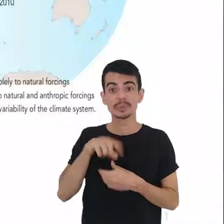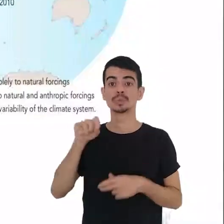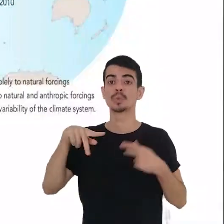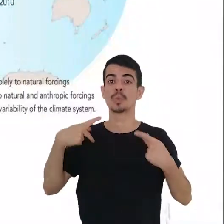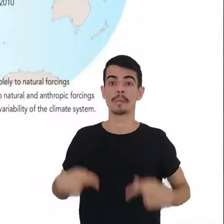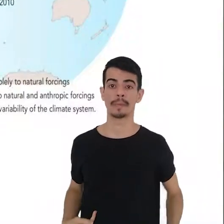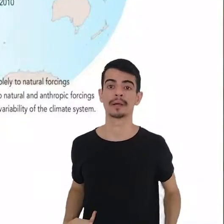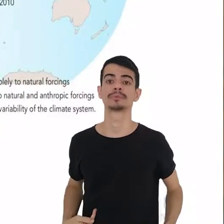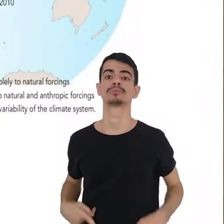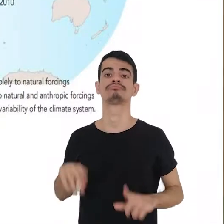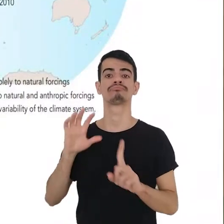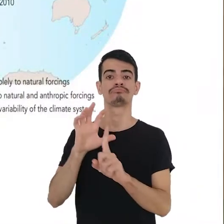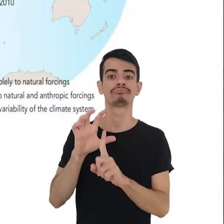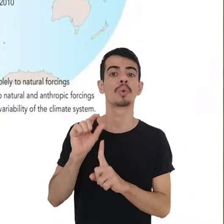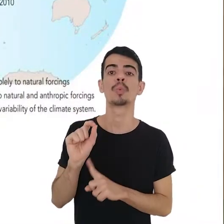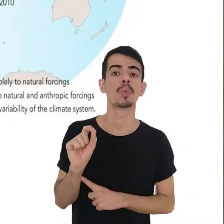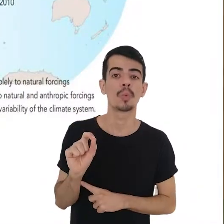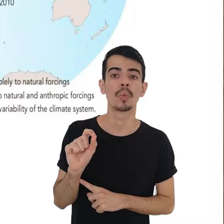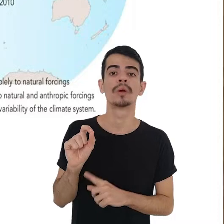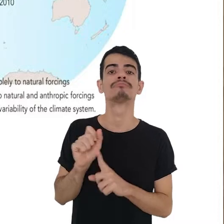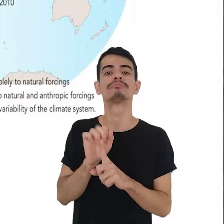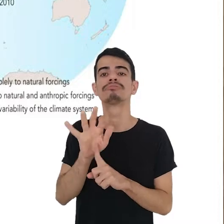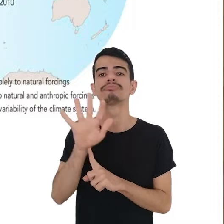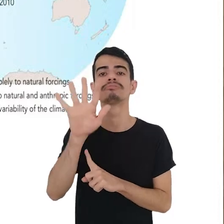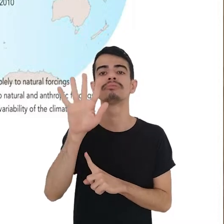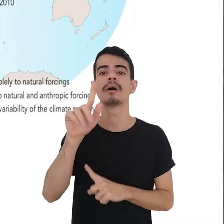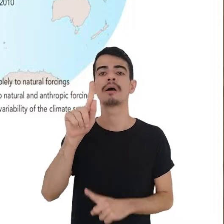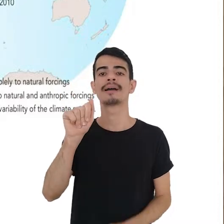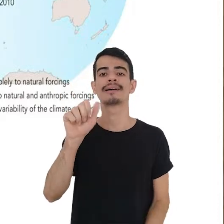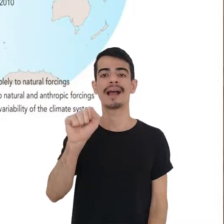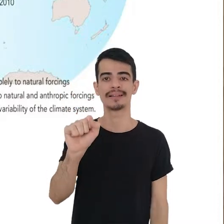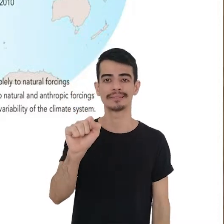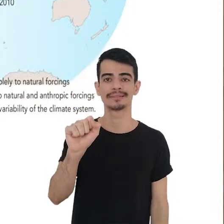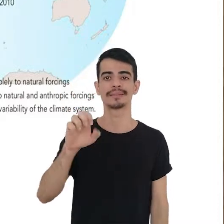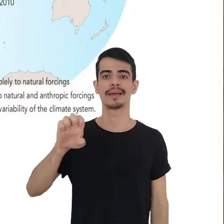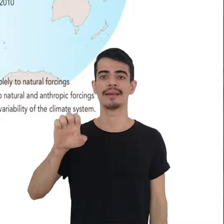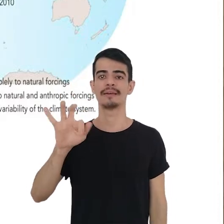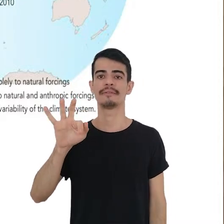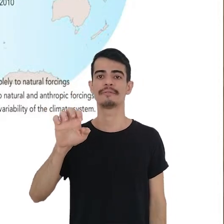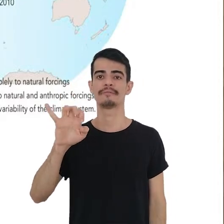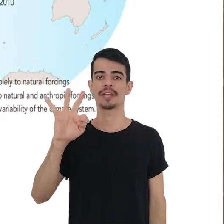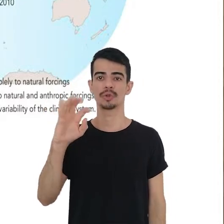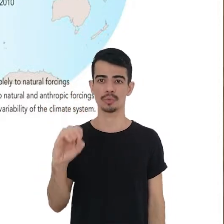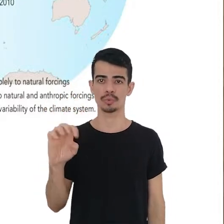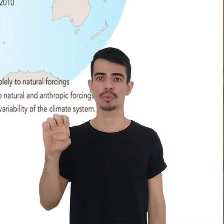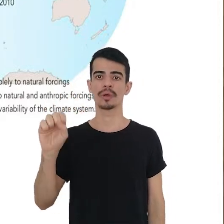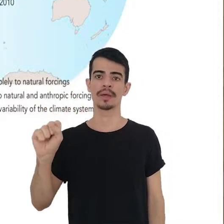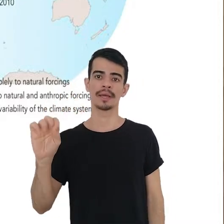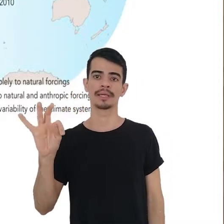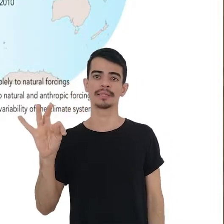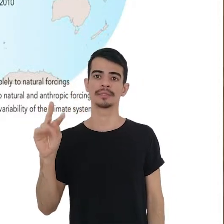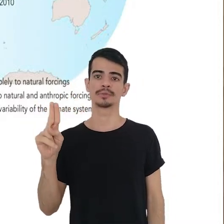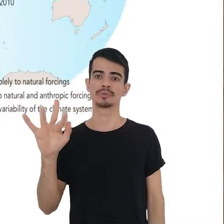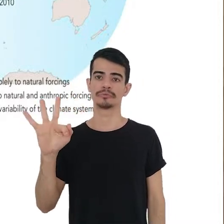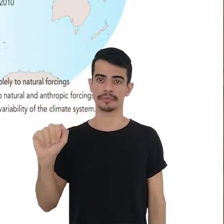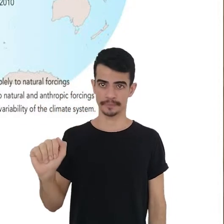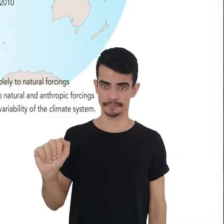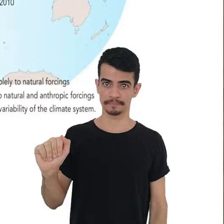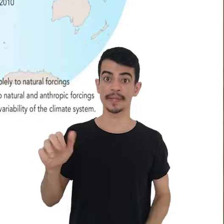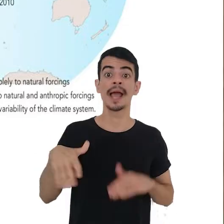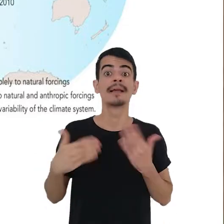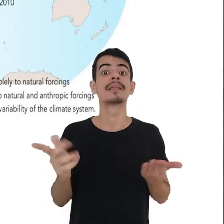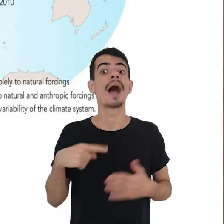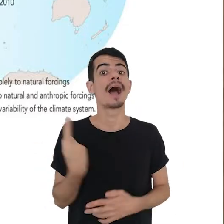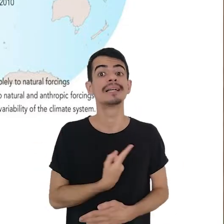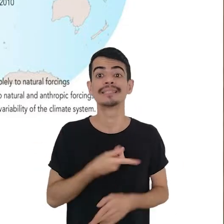humana, através da emissão dos gases de efeito estufa. Então, uma coisa que a gente precisa